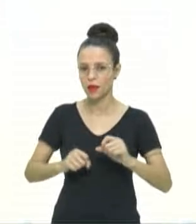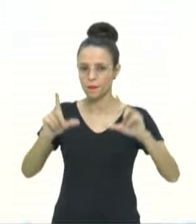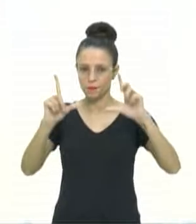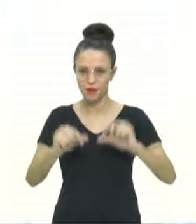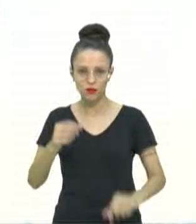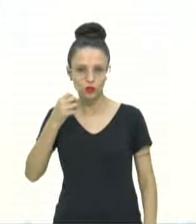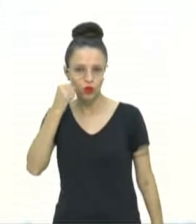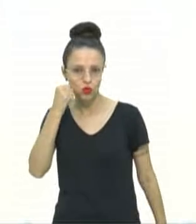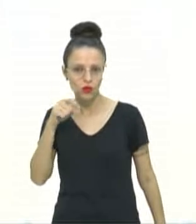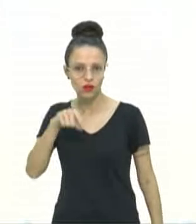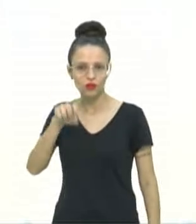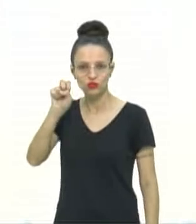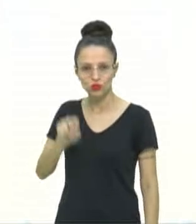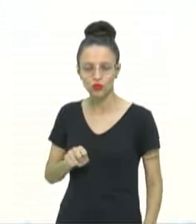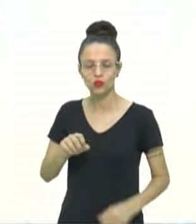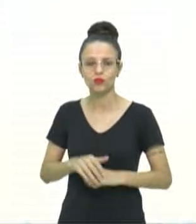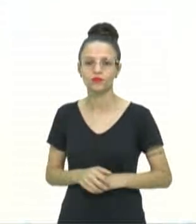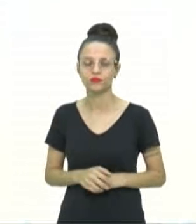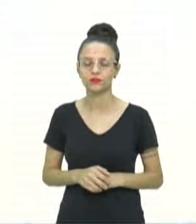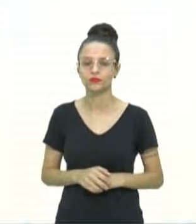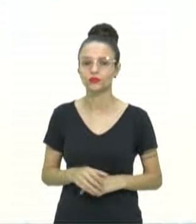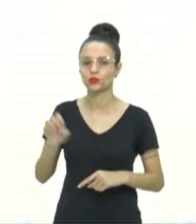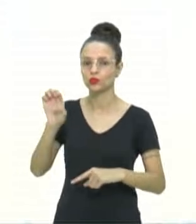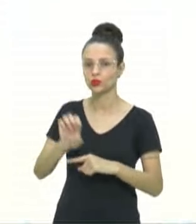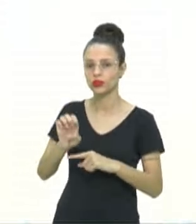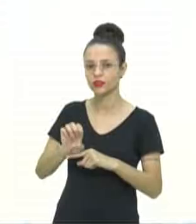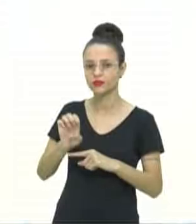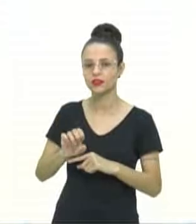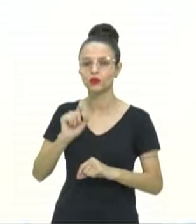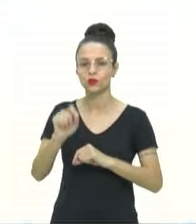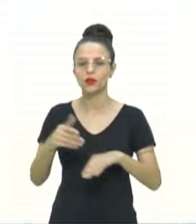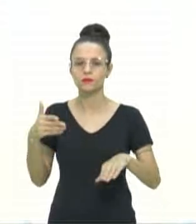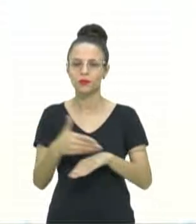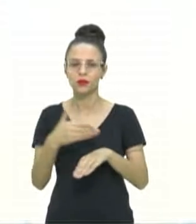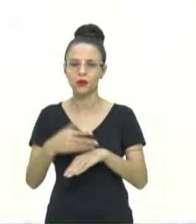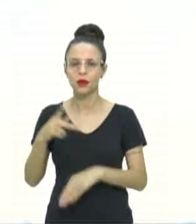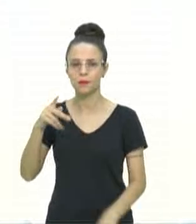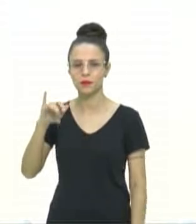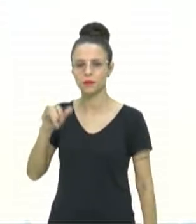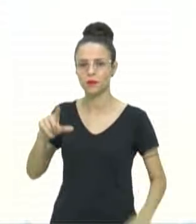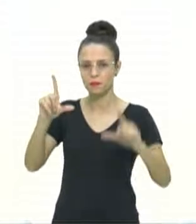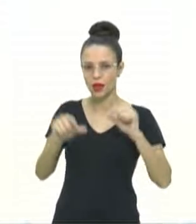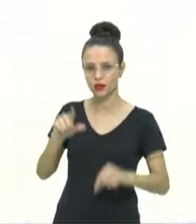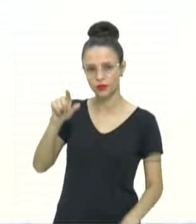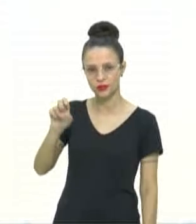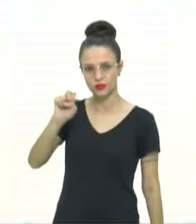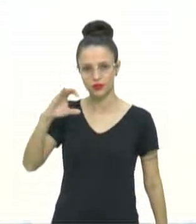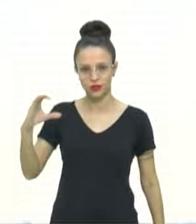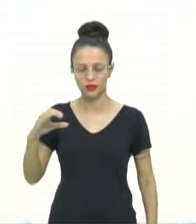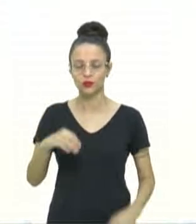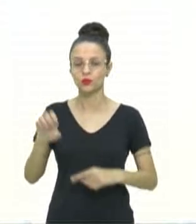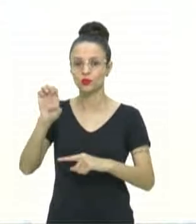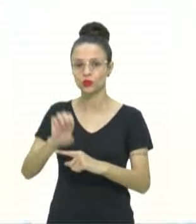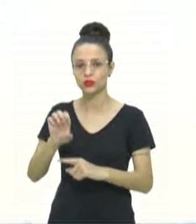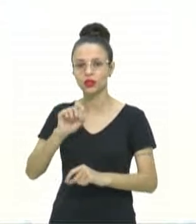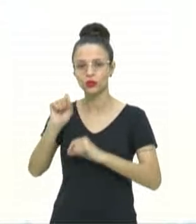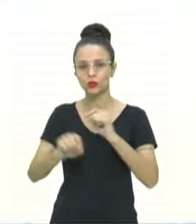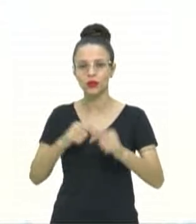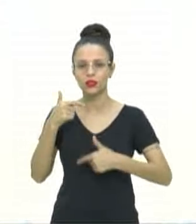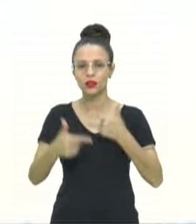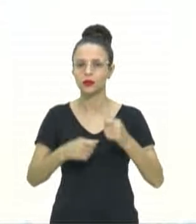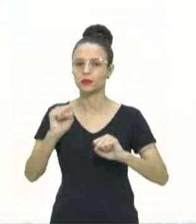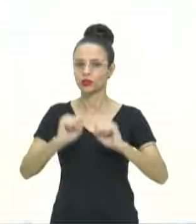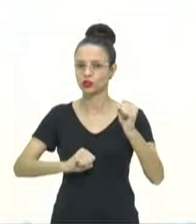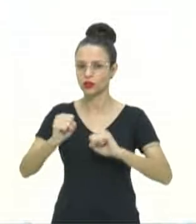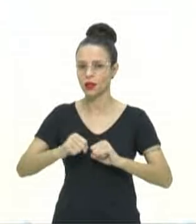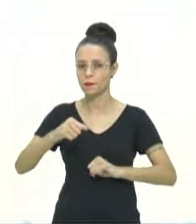na região sul? O estado com a indústria que representa a menor participação no PIB é Santa Catarina? O estado cuja atividade industrial